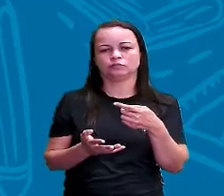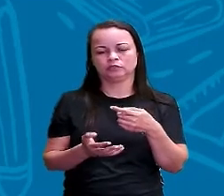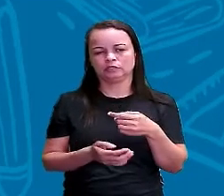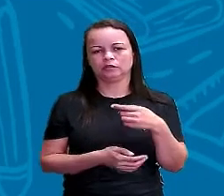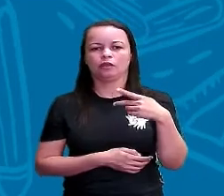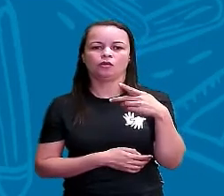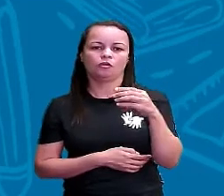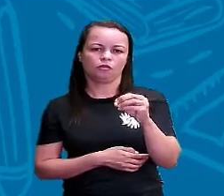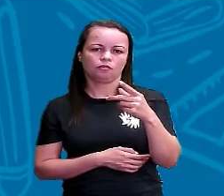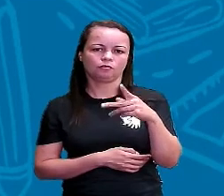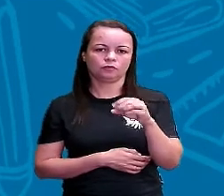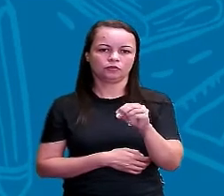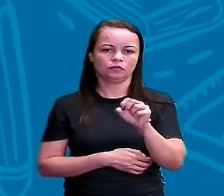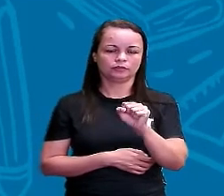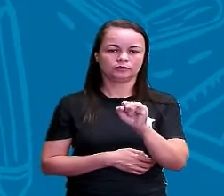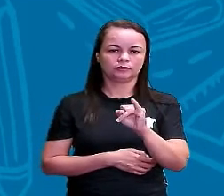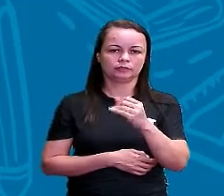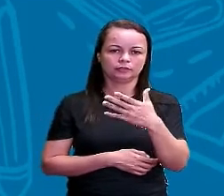oposição.